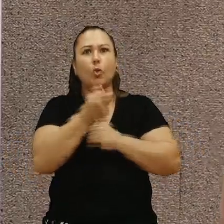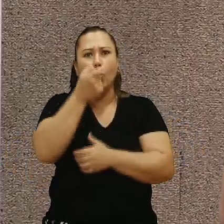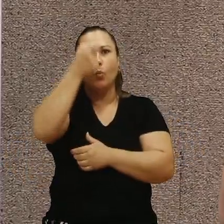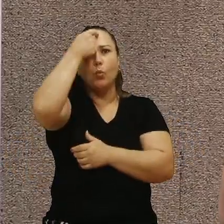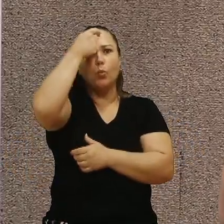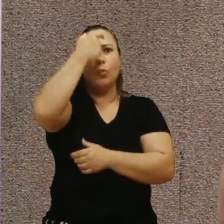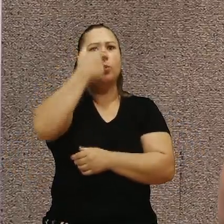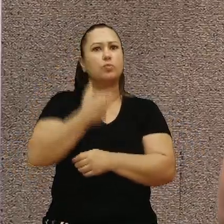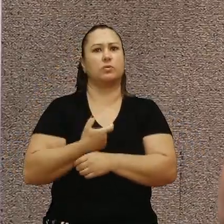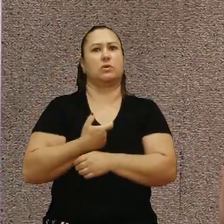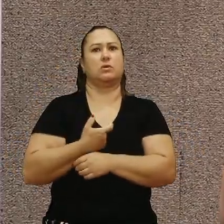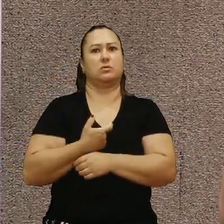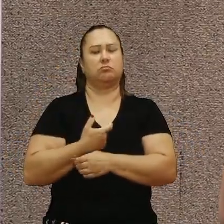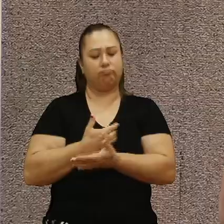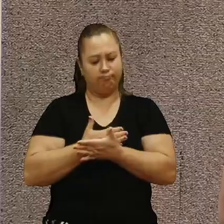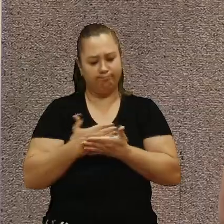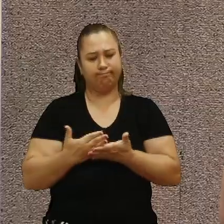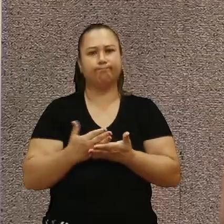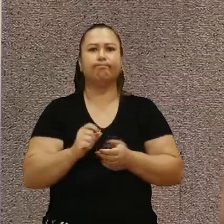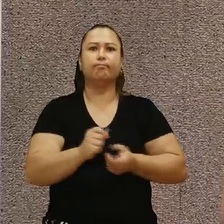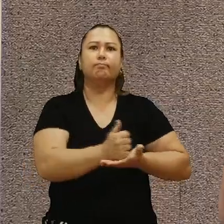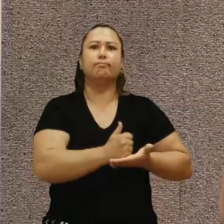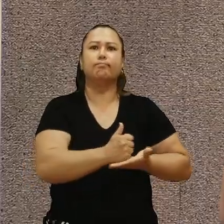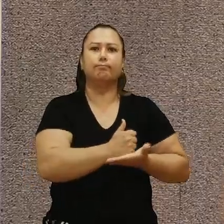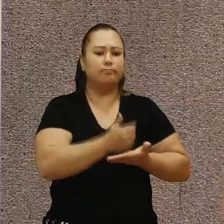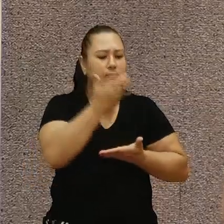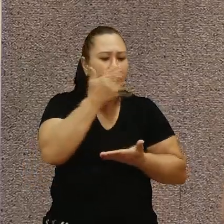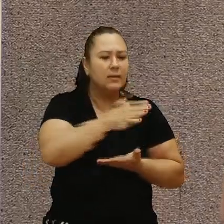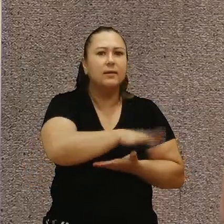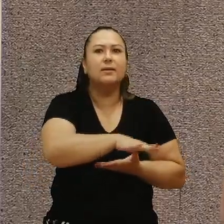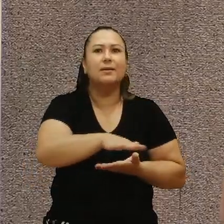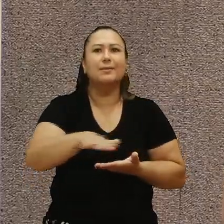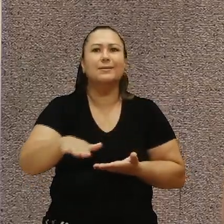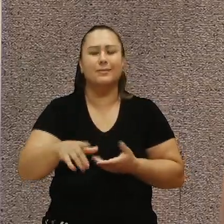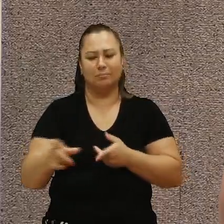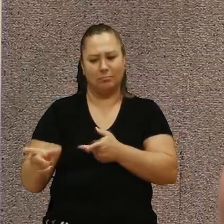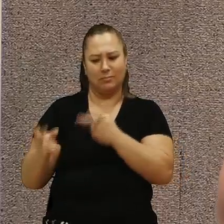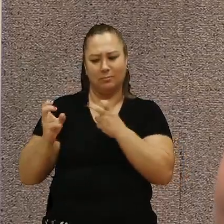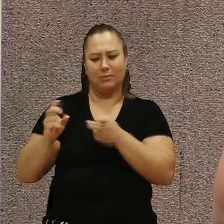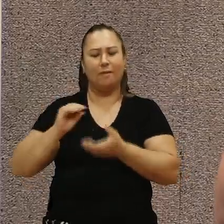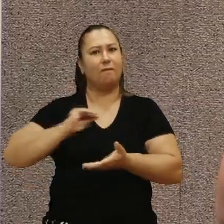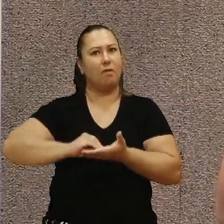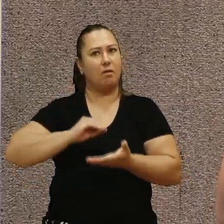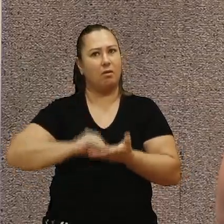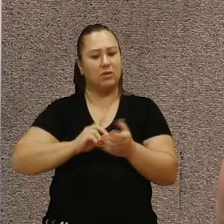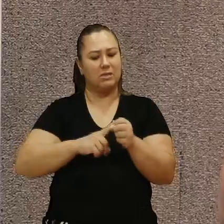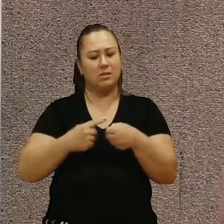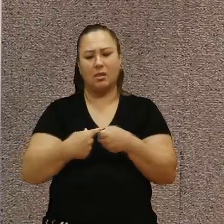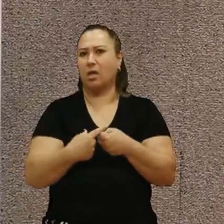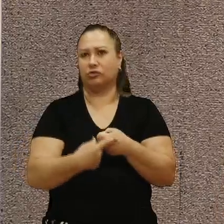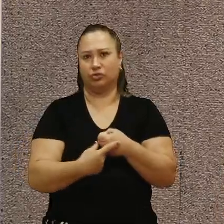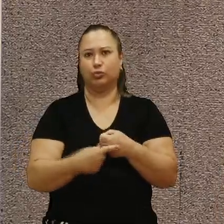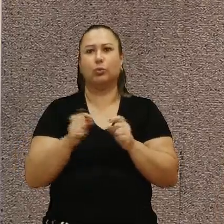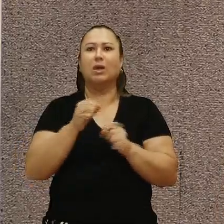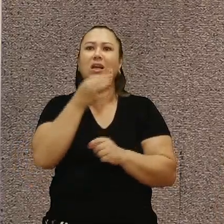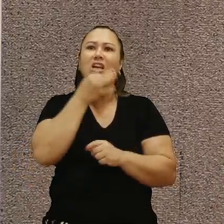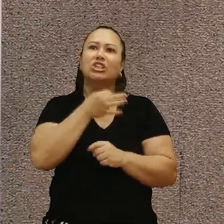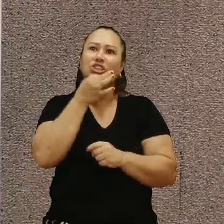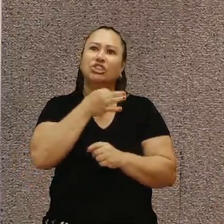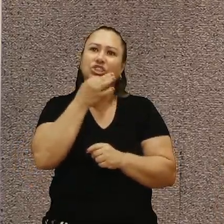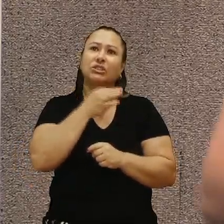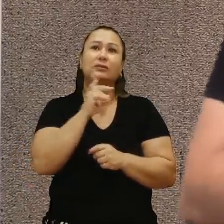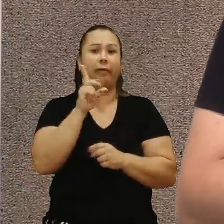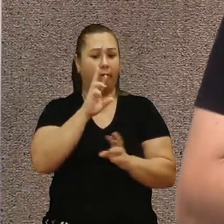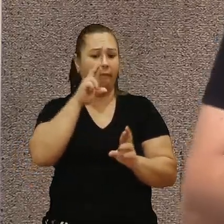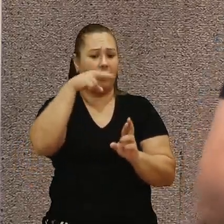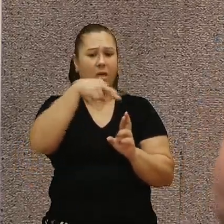conscientização, começando pela base, começando pelas crianças. E é uma falta que eu percebo da nossa cidade, em que pese o fato de Caxias do Sul ser referência